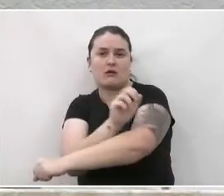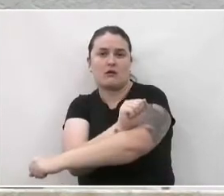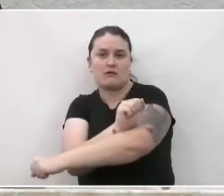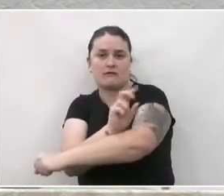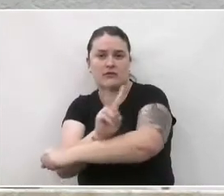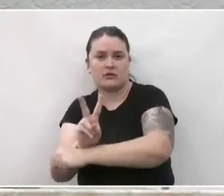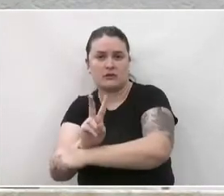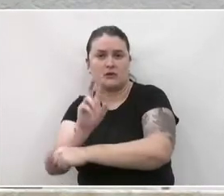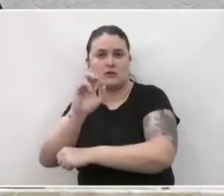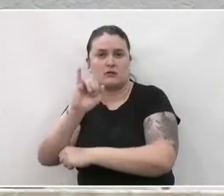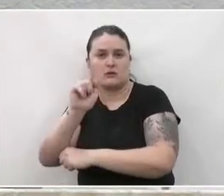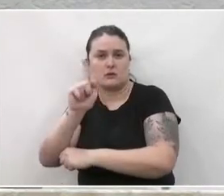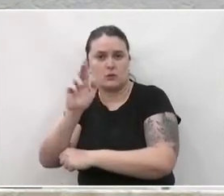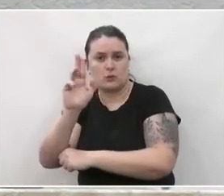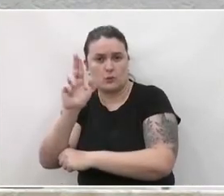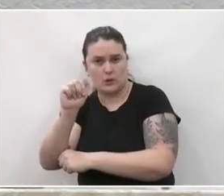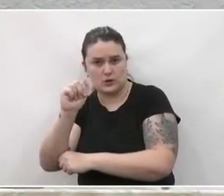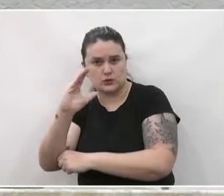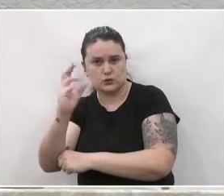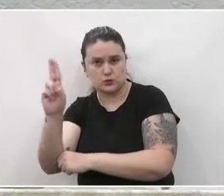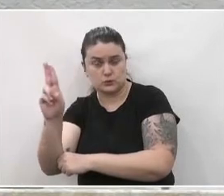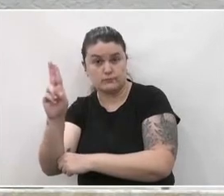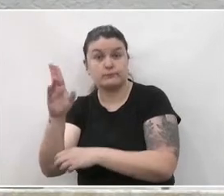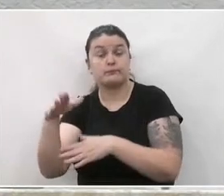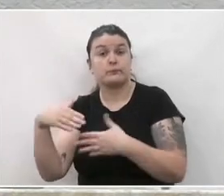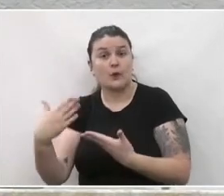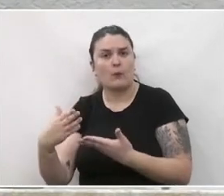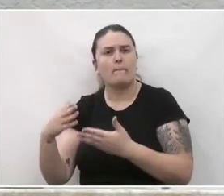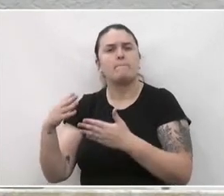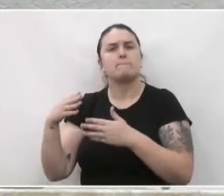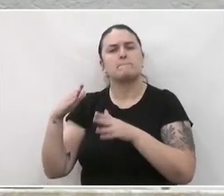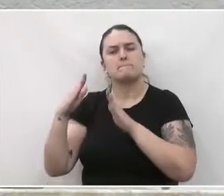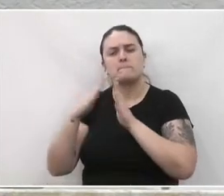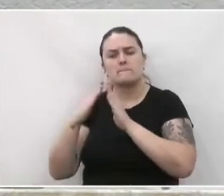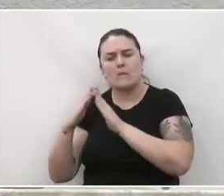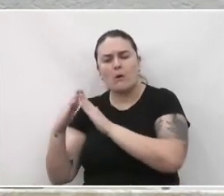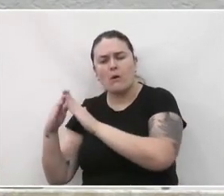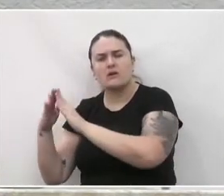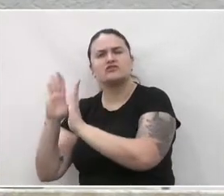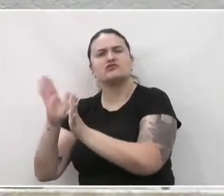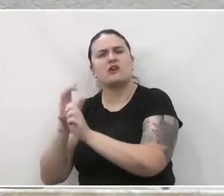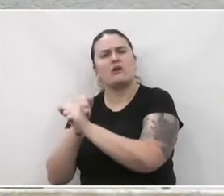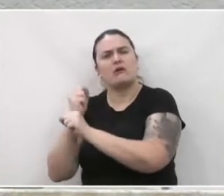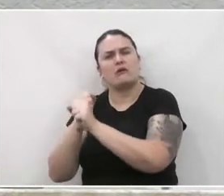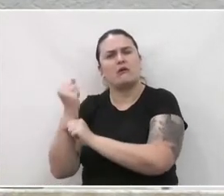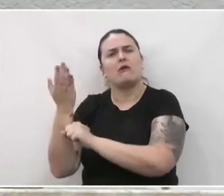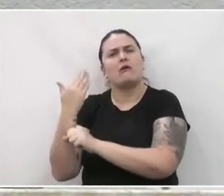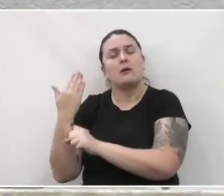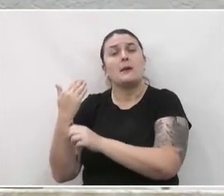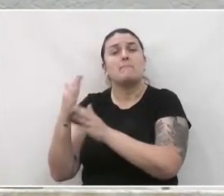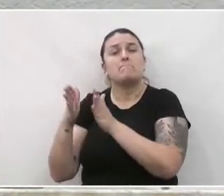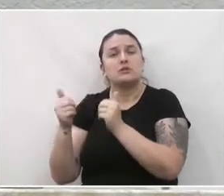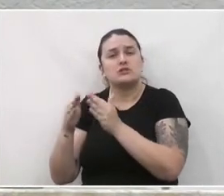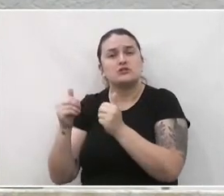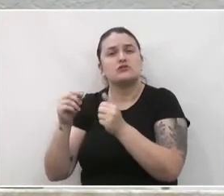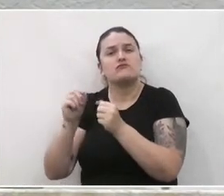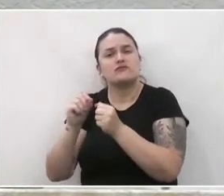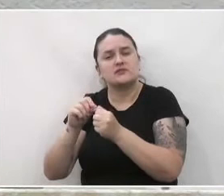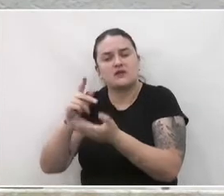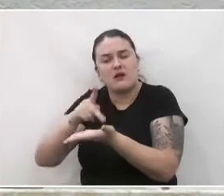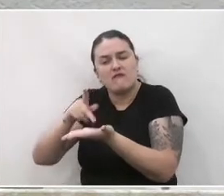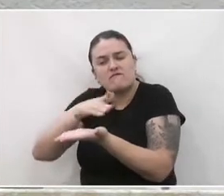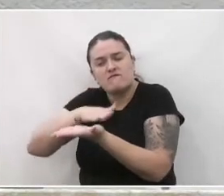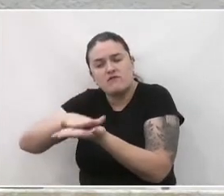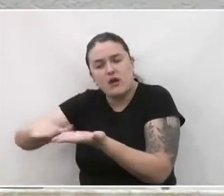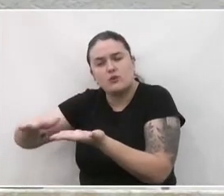Nova. Justificativa. A população há muitos anos solicita o asfaltamento daquela rua, que em